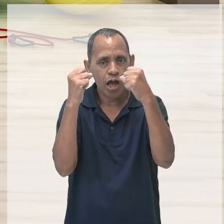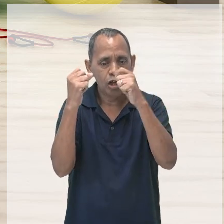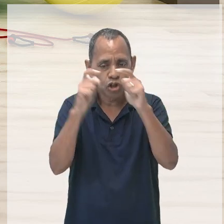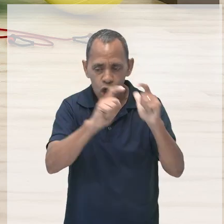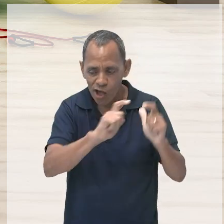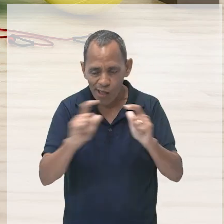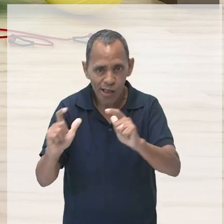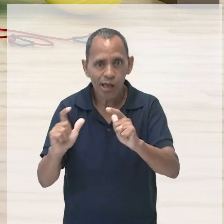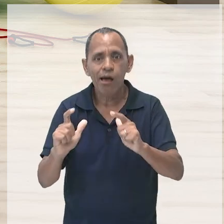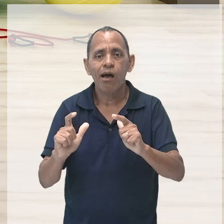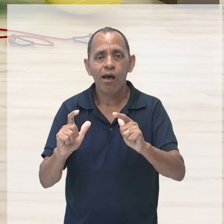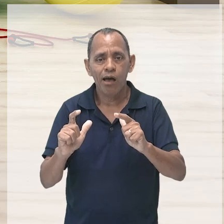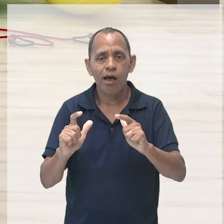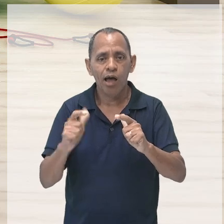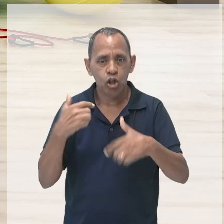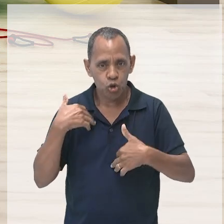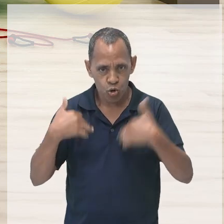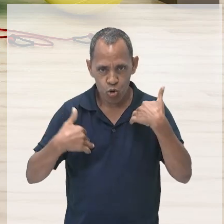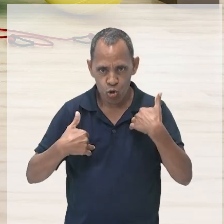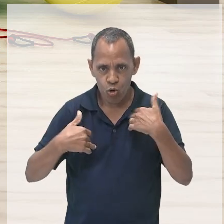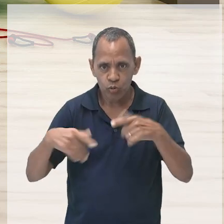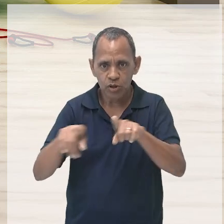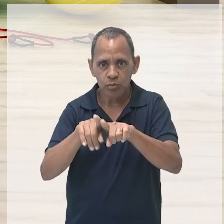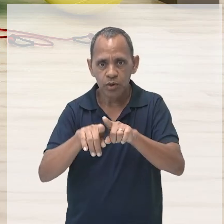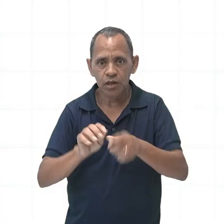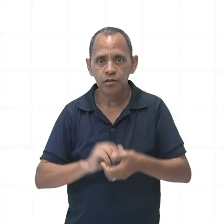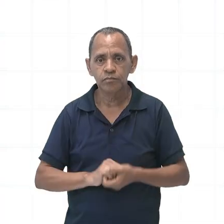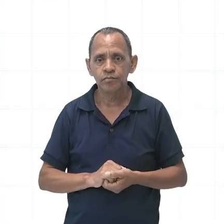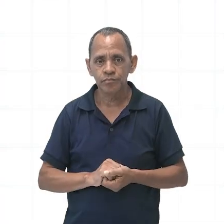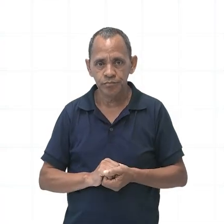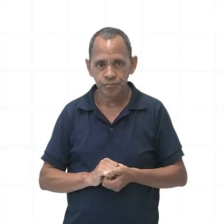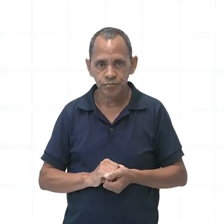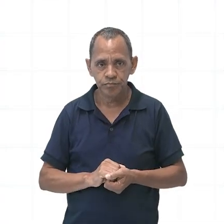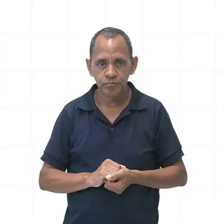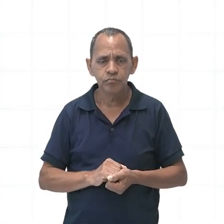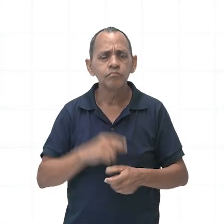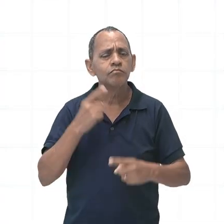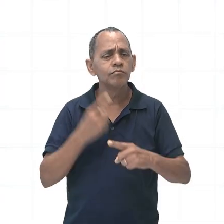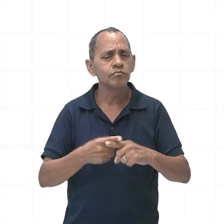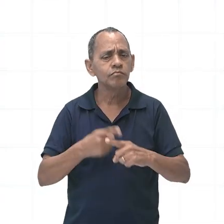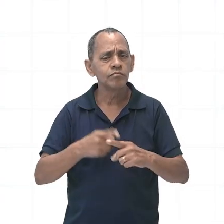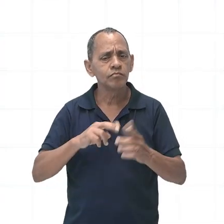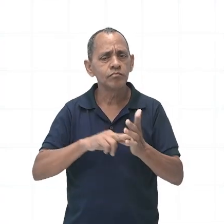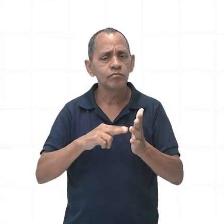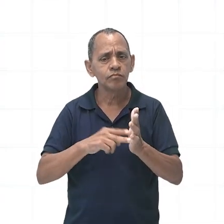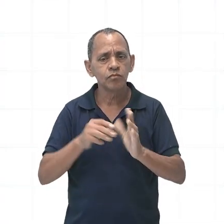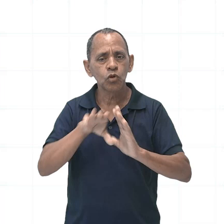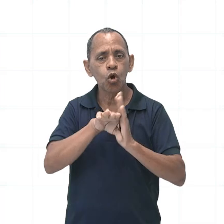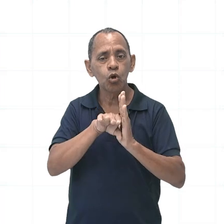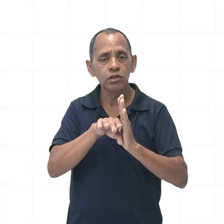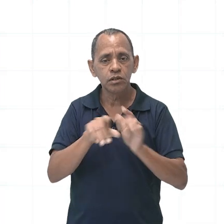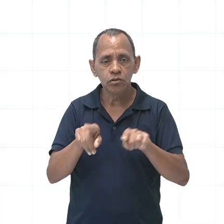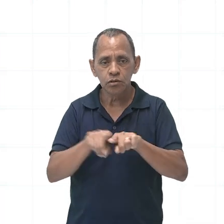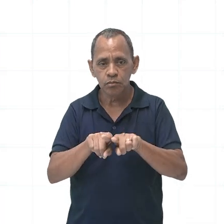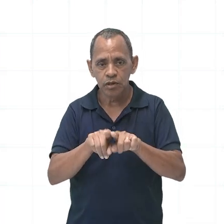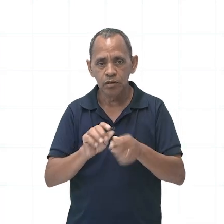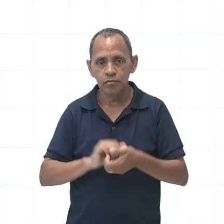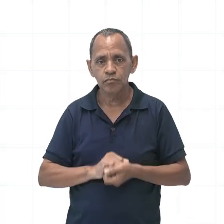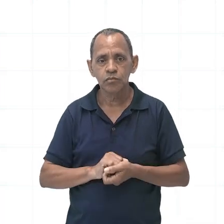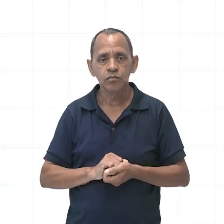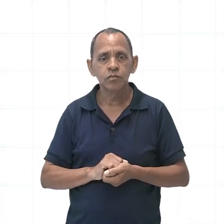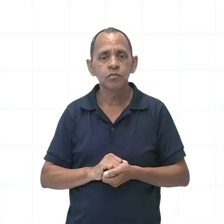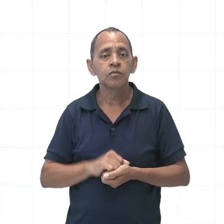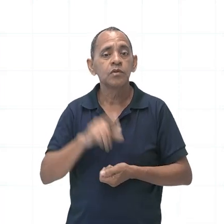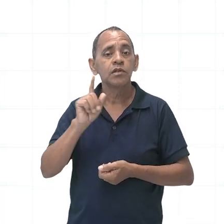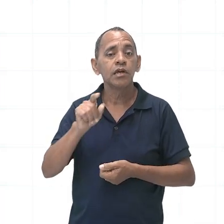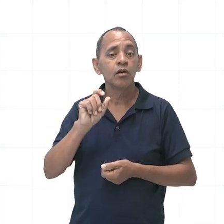vamos então conceituar o que é ginástica localizada, para a gente entender direitinho. Bom, a ginástica localizada ela é